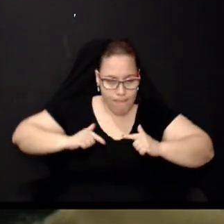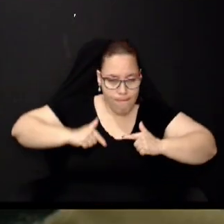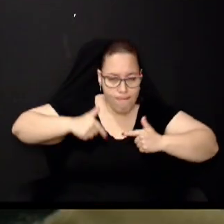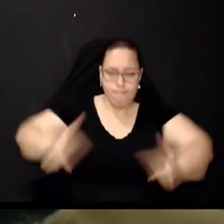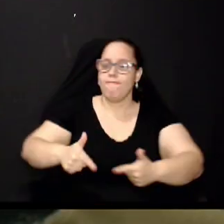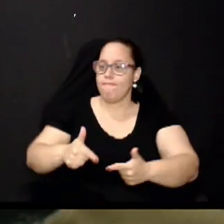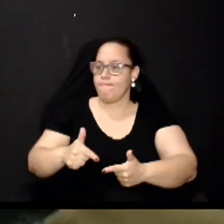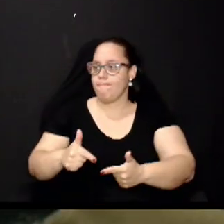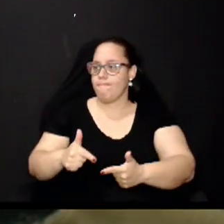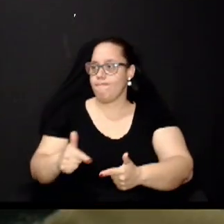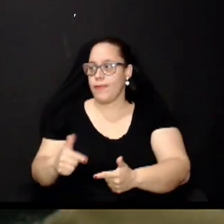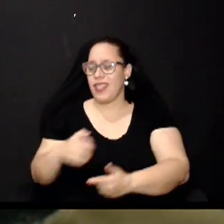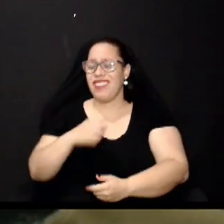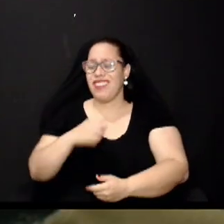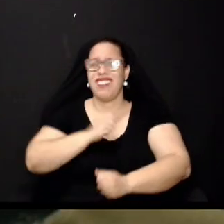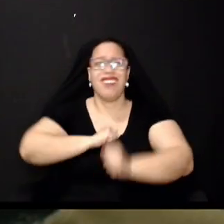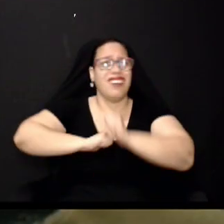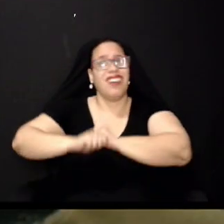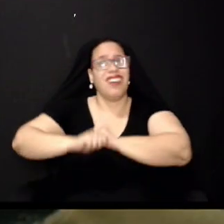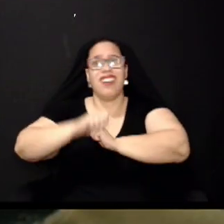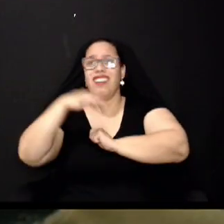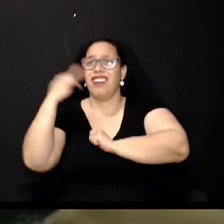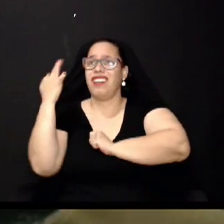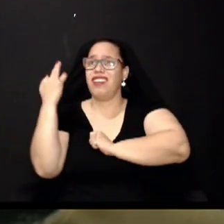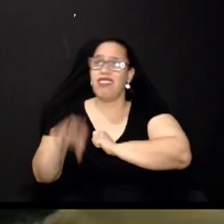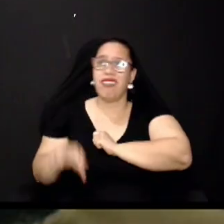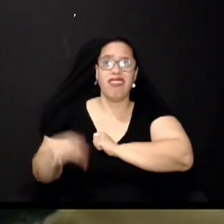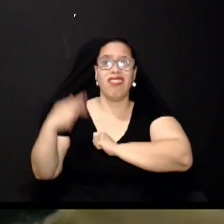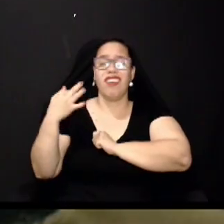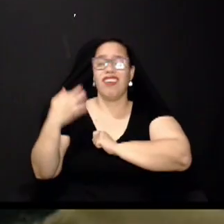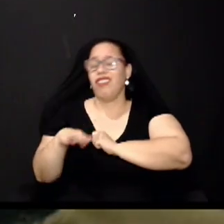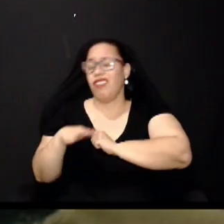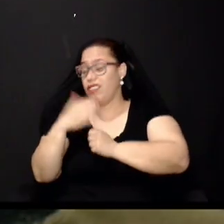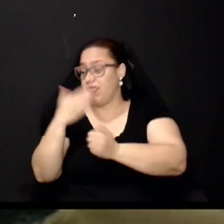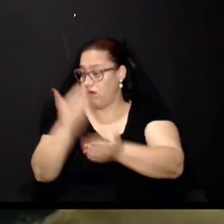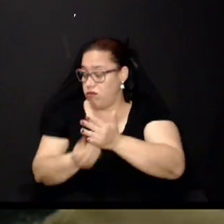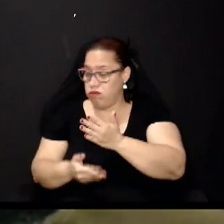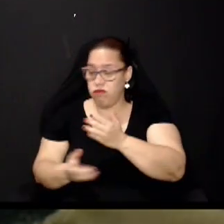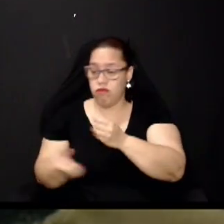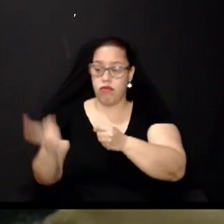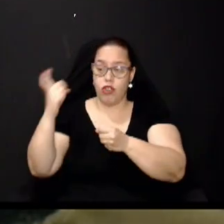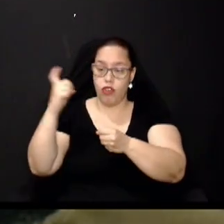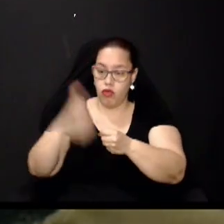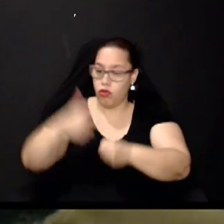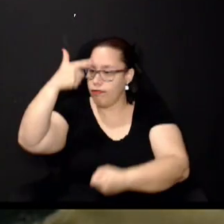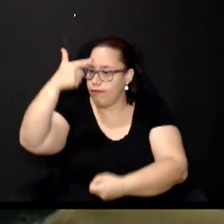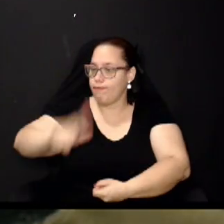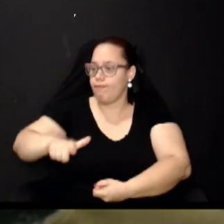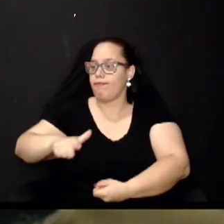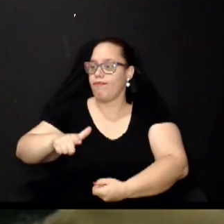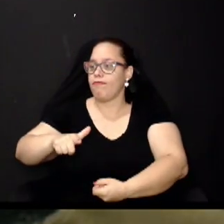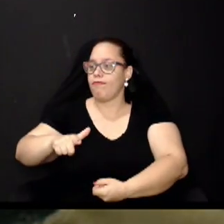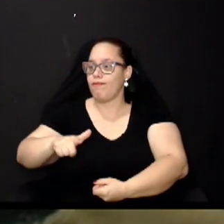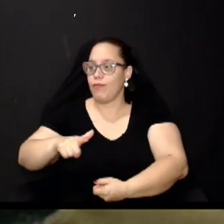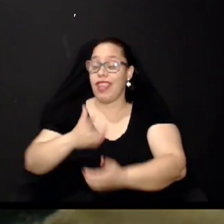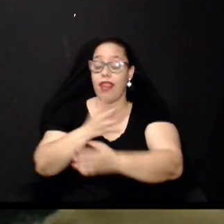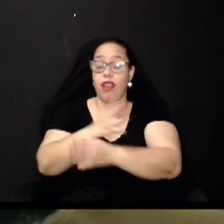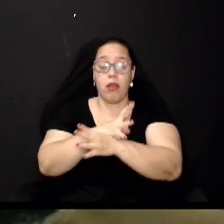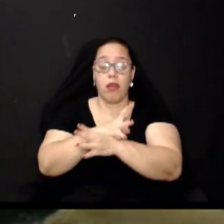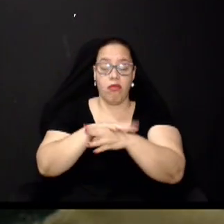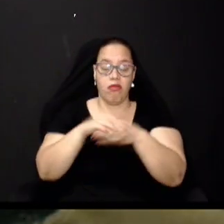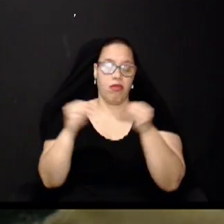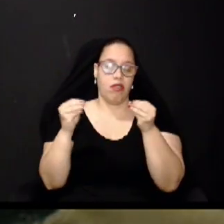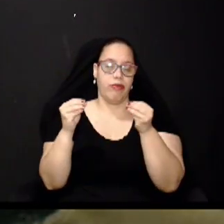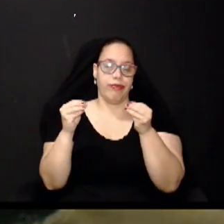suas angústias, com as suas dores, com o seu luto e com o seu renascimento, porque ela foi desconstruída e aí ela vai ter que